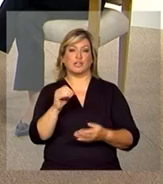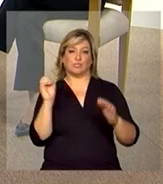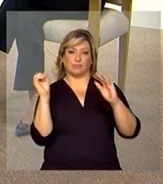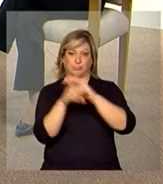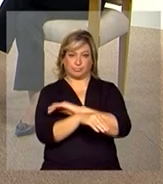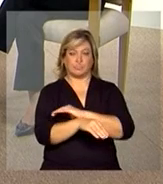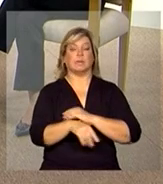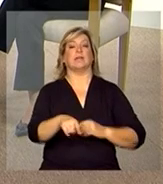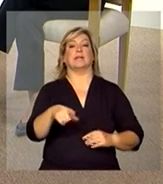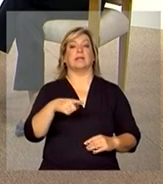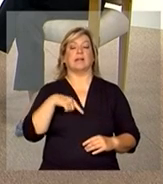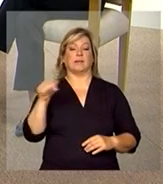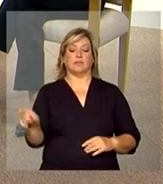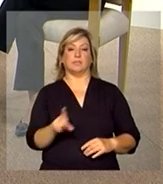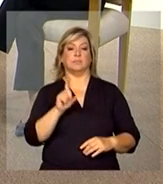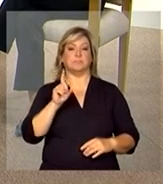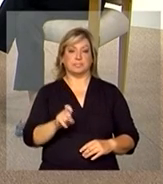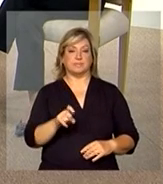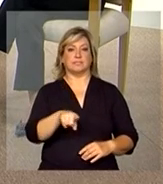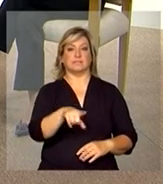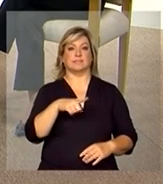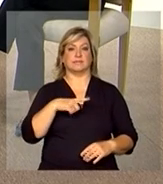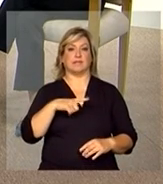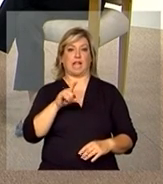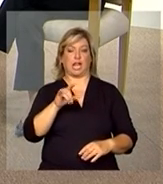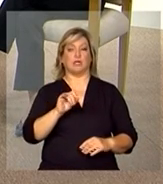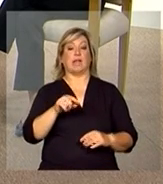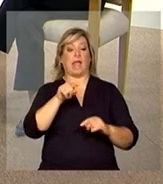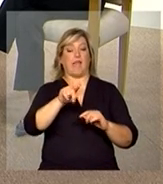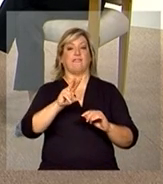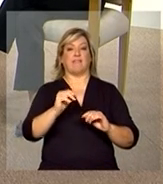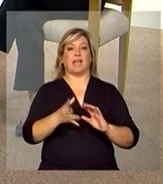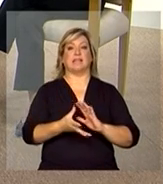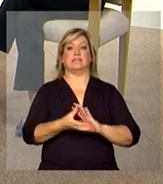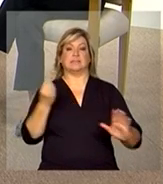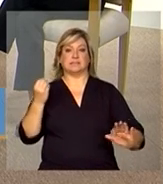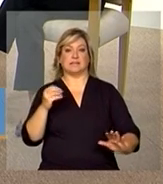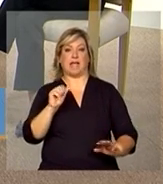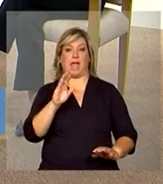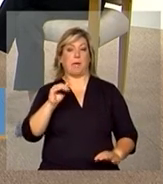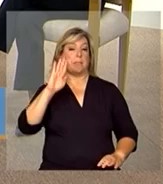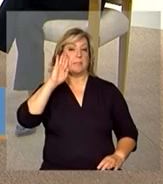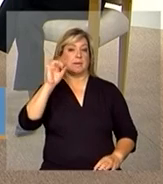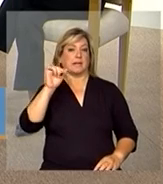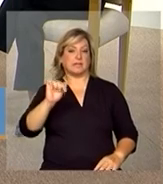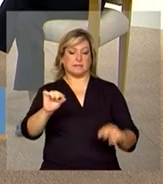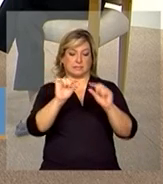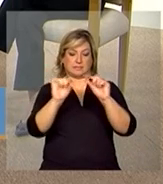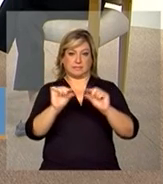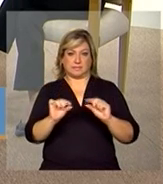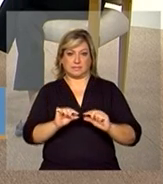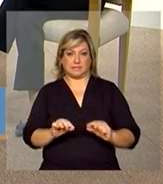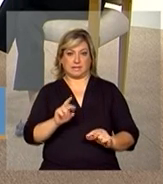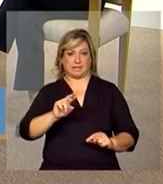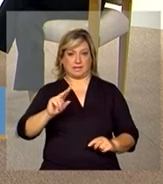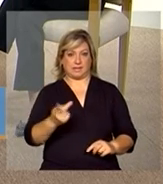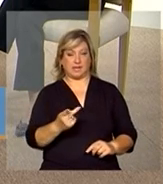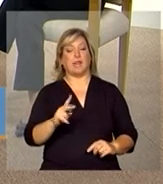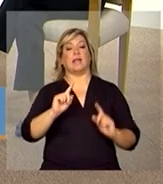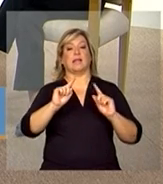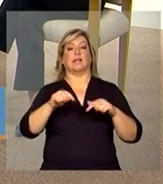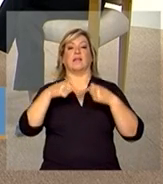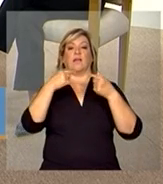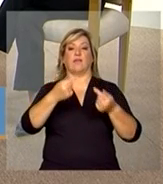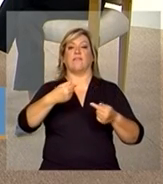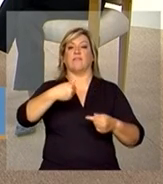da lixeira e automaticamente esse registro vai sair da Aba principal de recursos humanos e vai para um histórico de